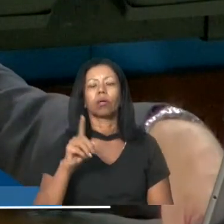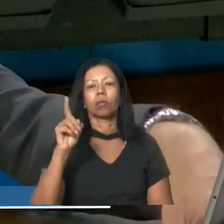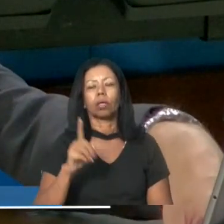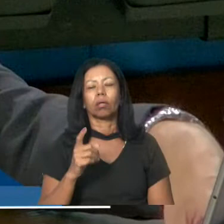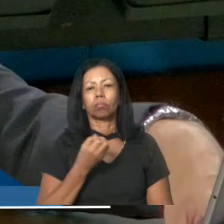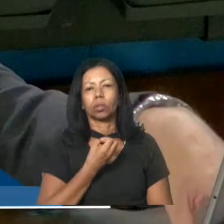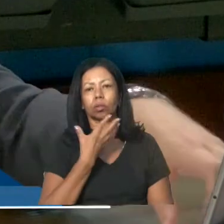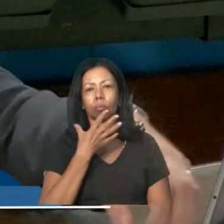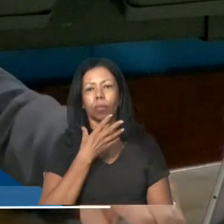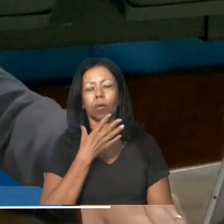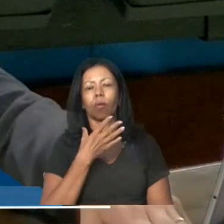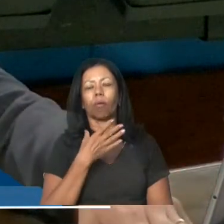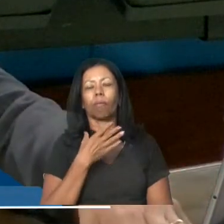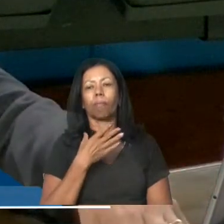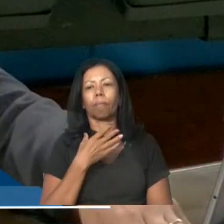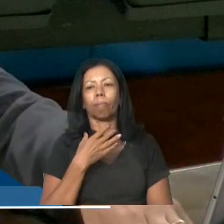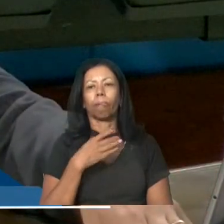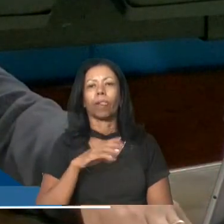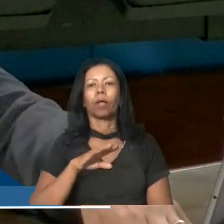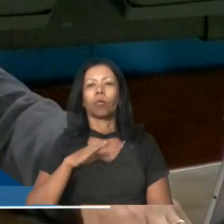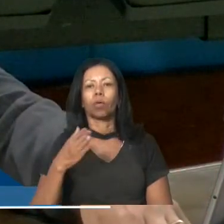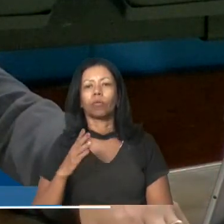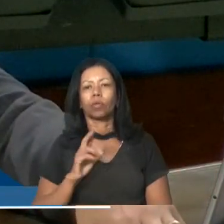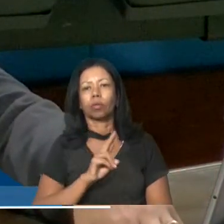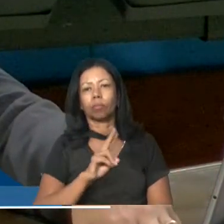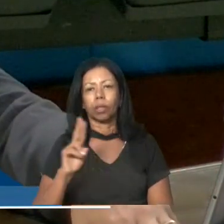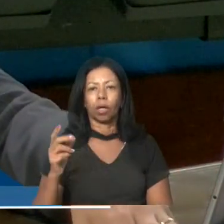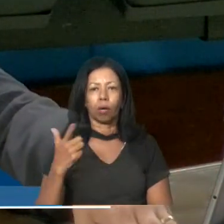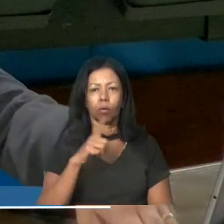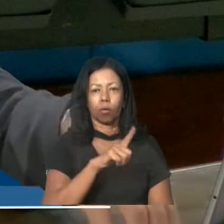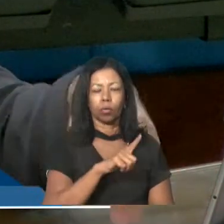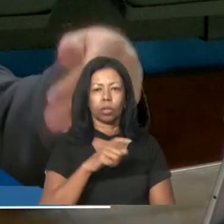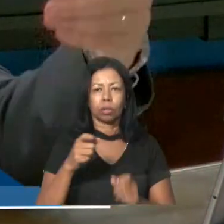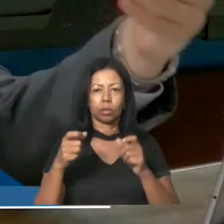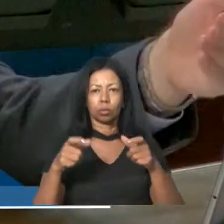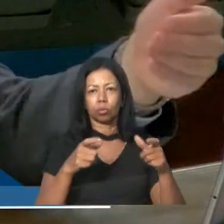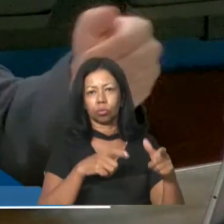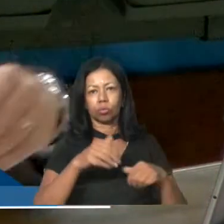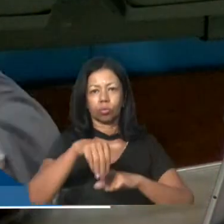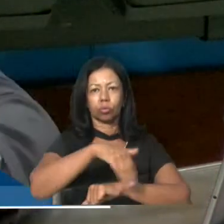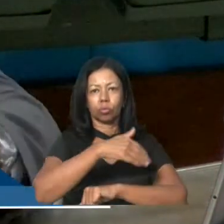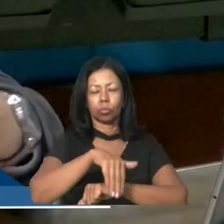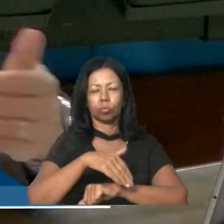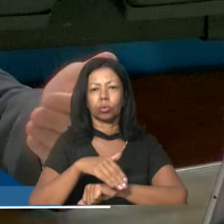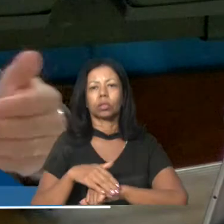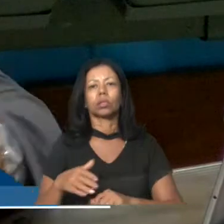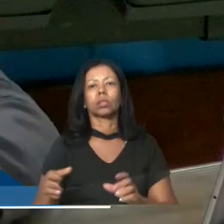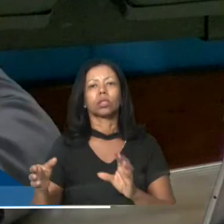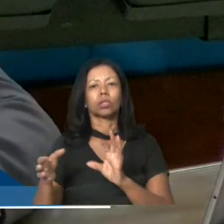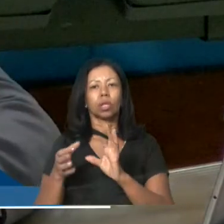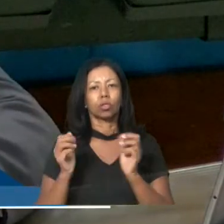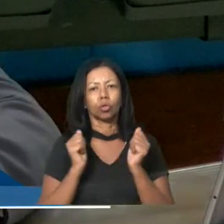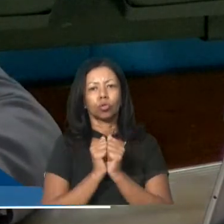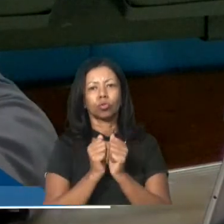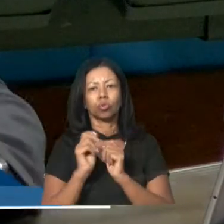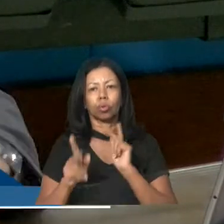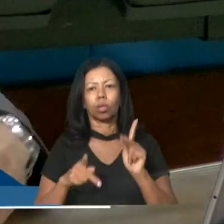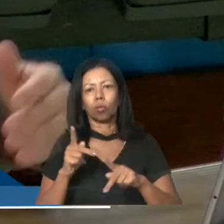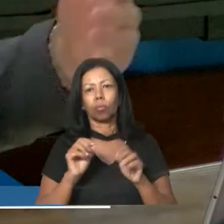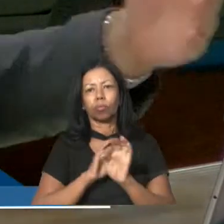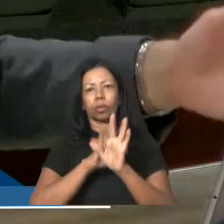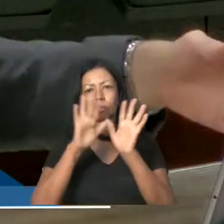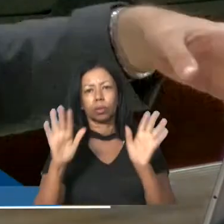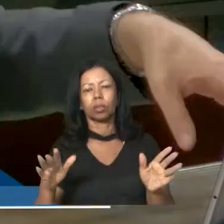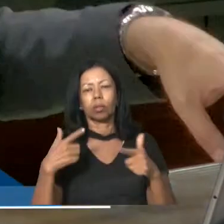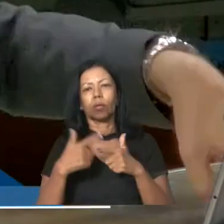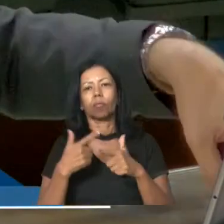nós, quando formos nomear futuros aí, logradouros públicos, para que faça em conjunto com a população de forma muito transparente, porque realmente traz